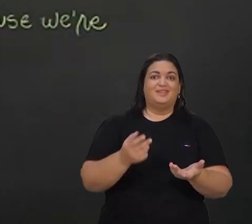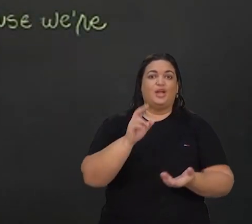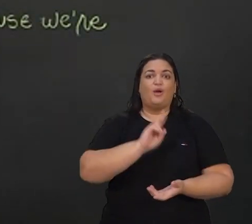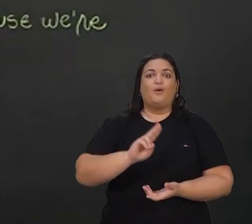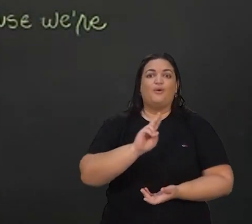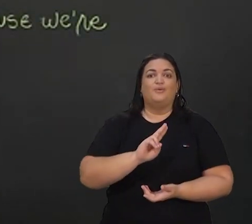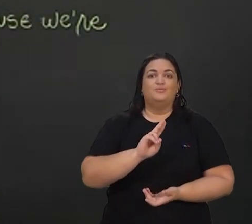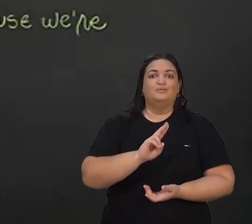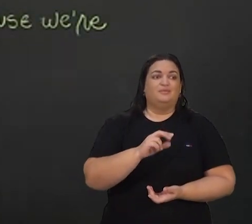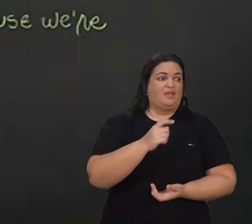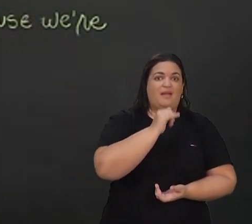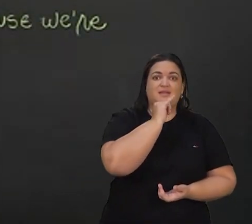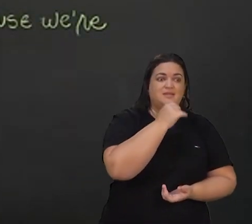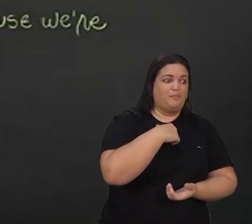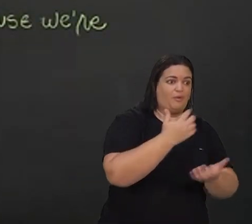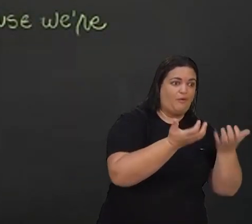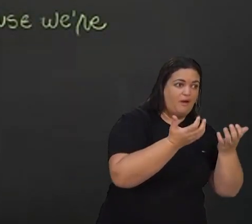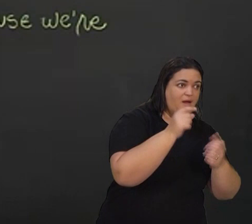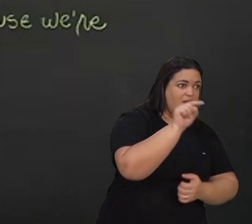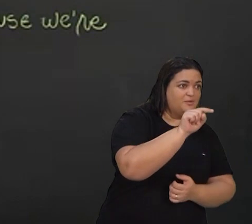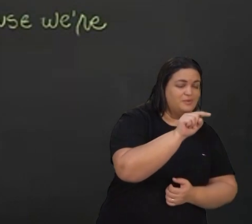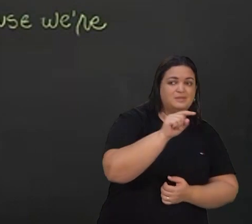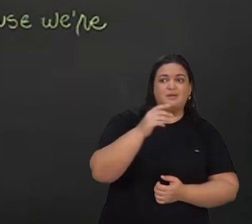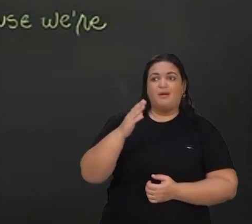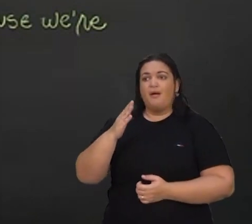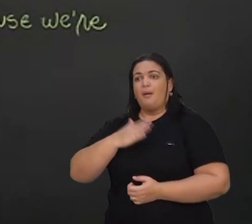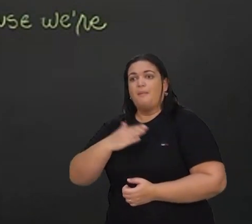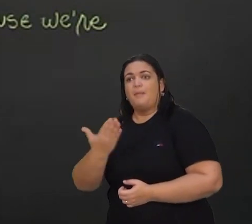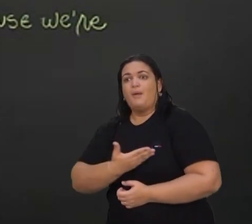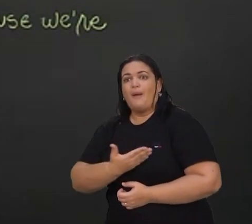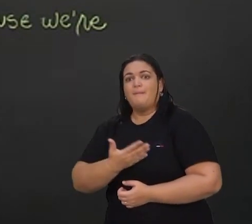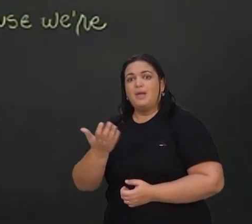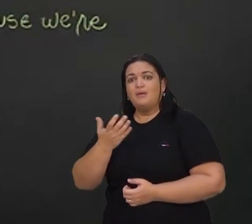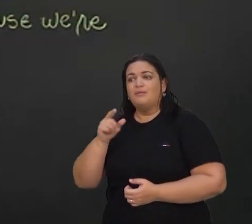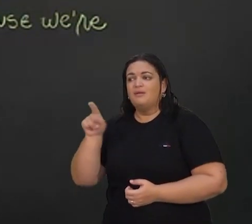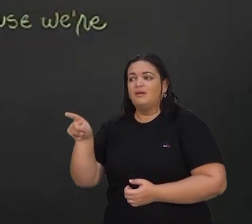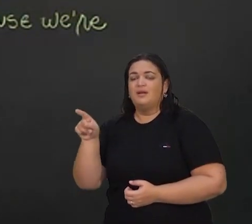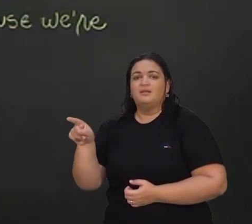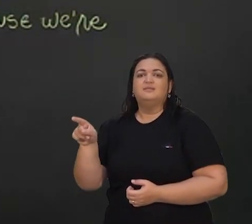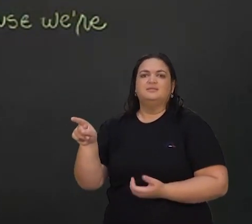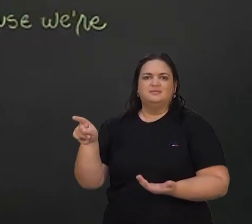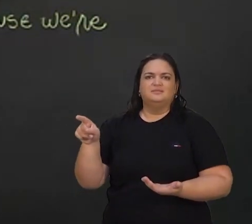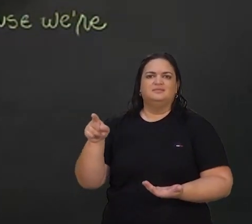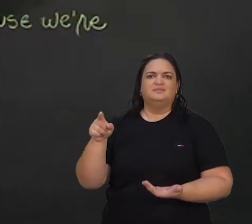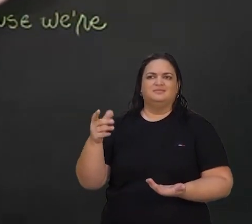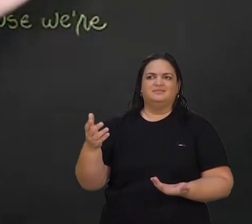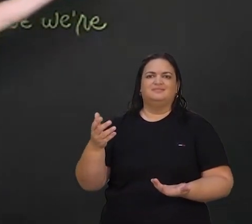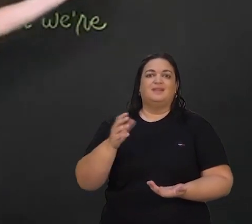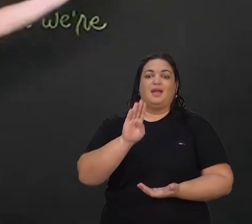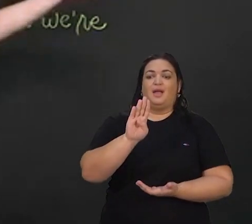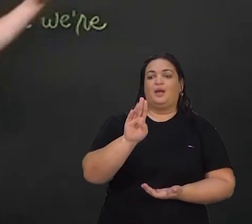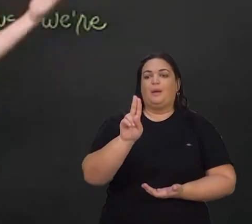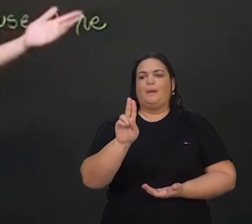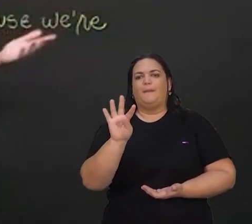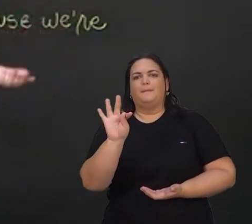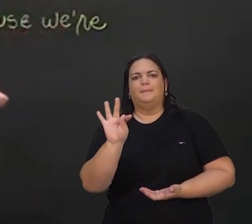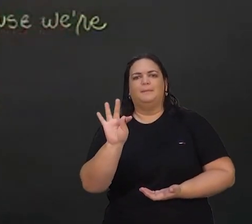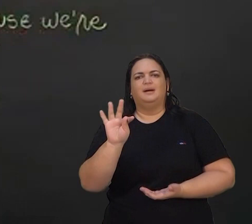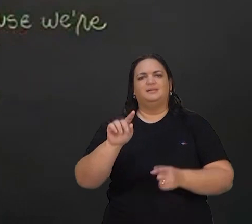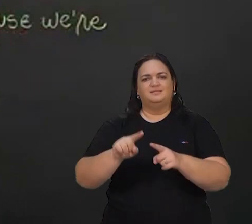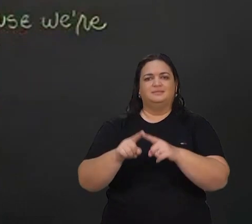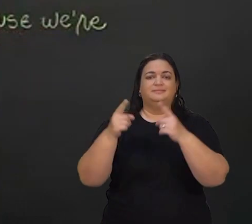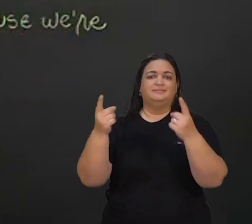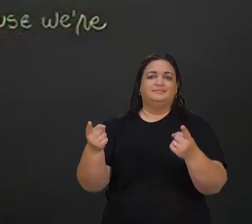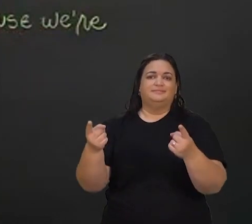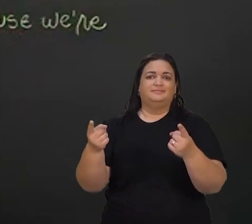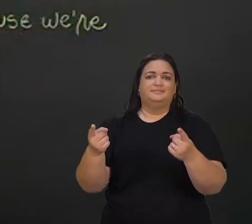quer fazer outra. Eu quero assistir TV, mas, porém, contudo, meu amigo quer brincar,